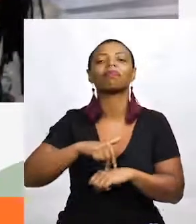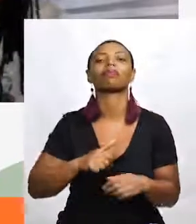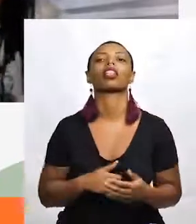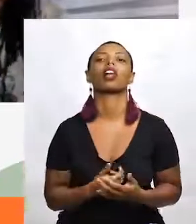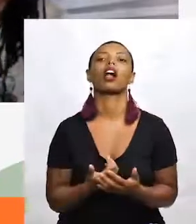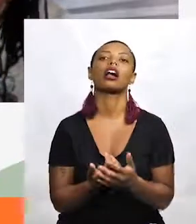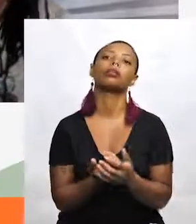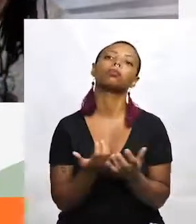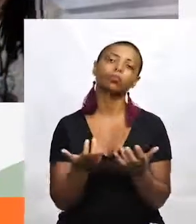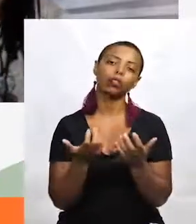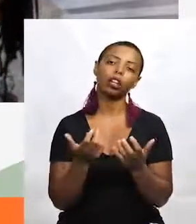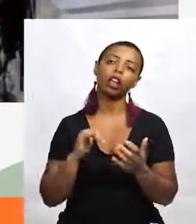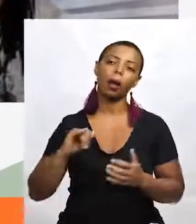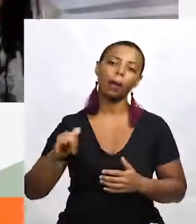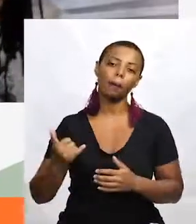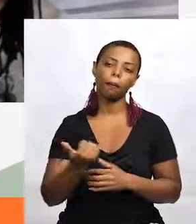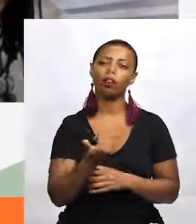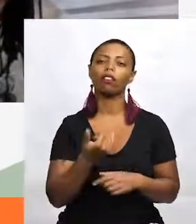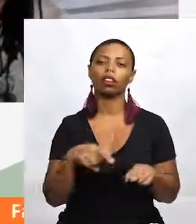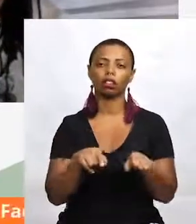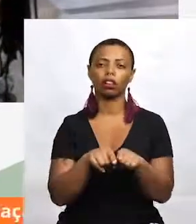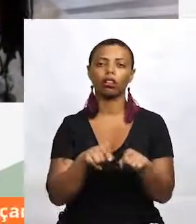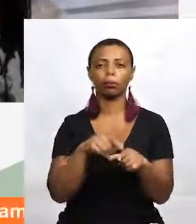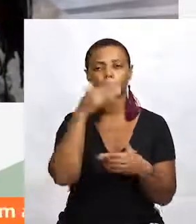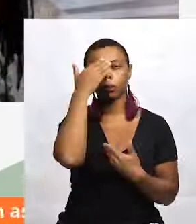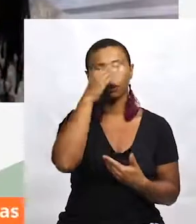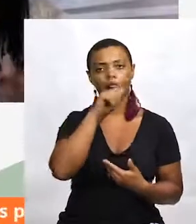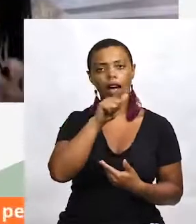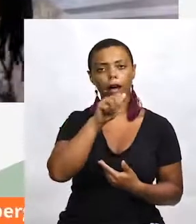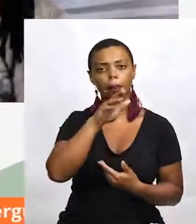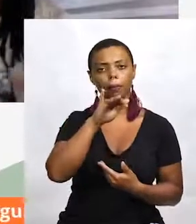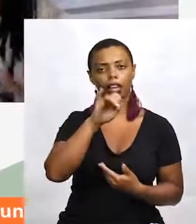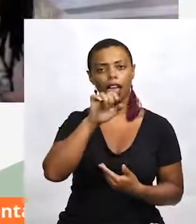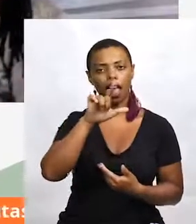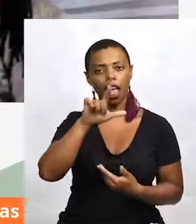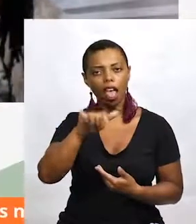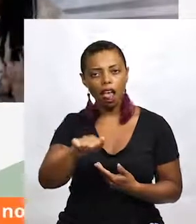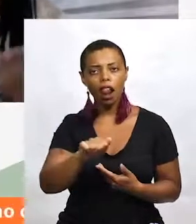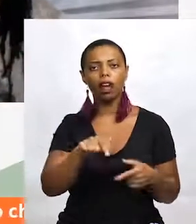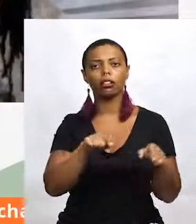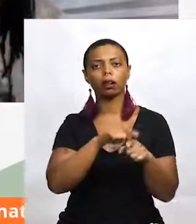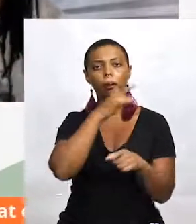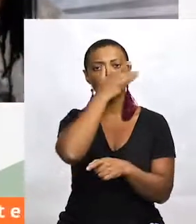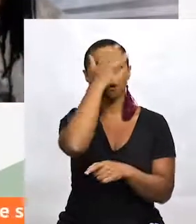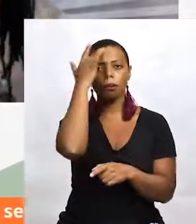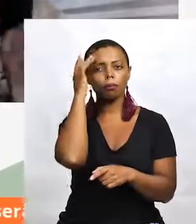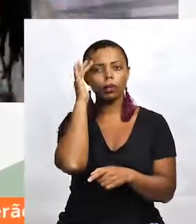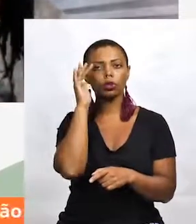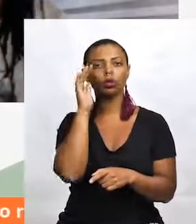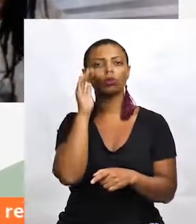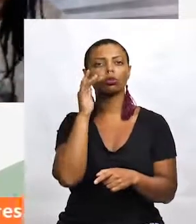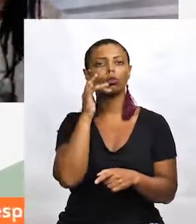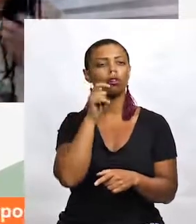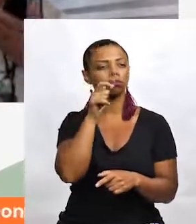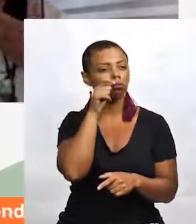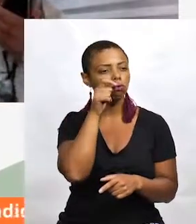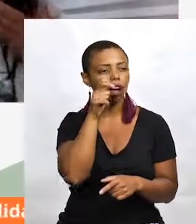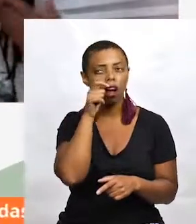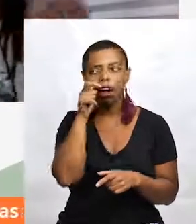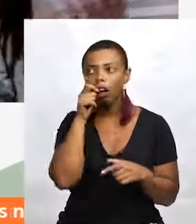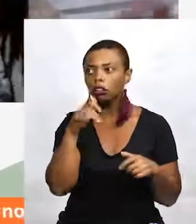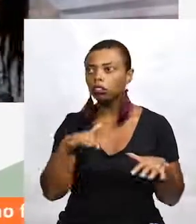Quero também aproveitar, agradecer a Gabriela, agradecer aos servidores que estão nos assistindo, irão assistir